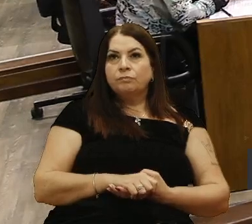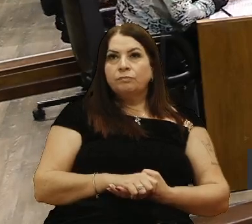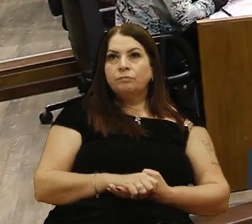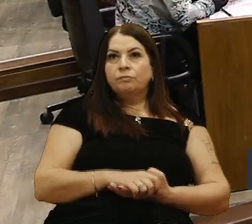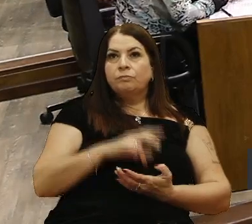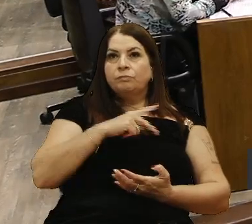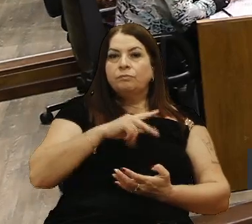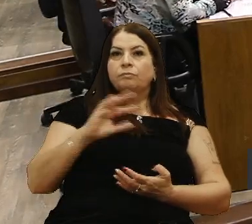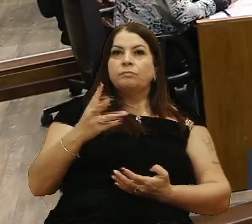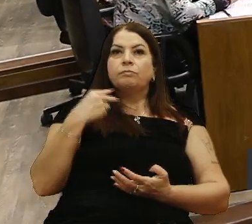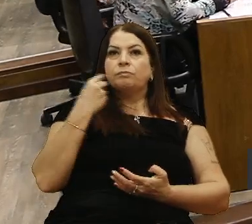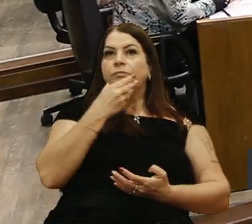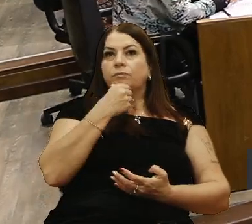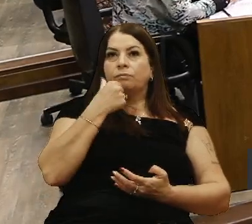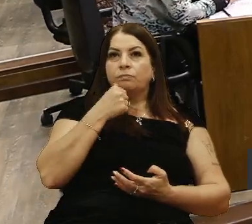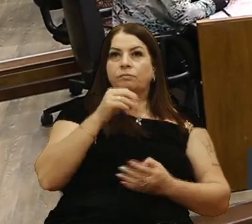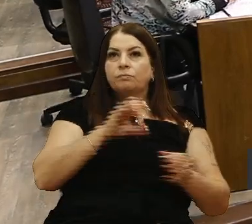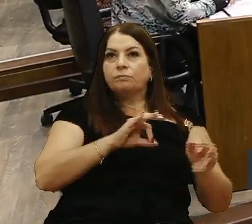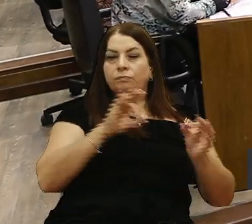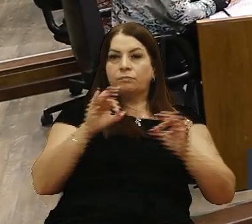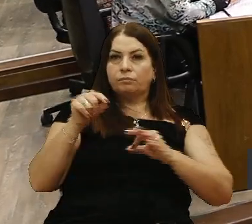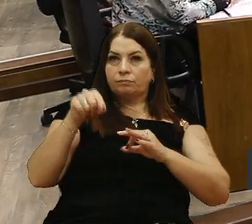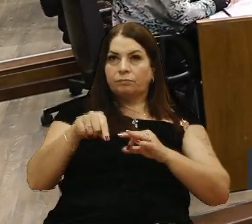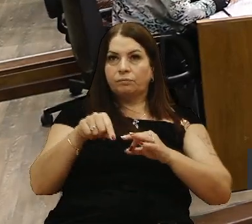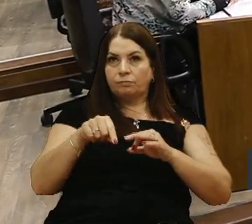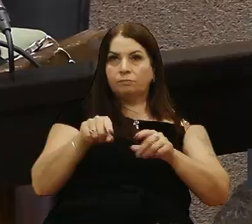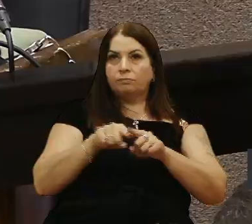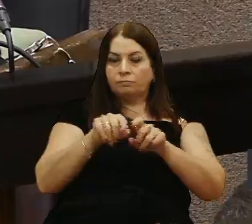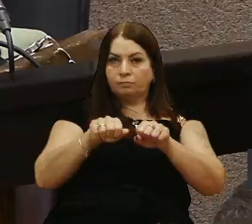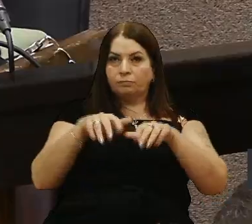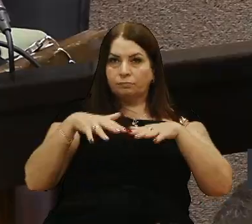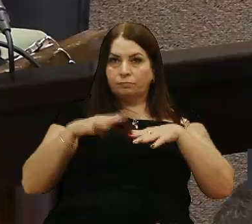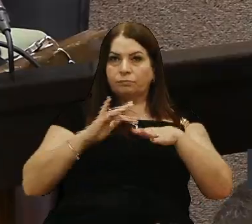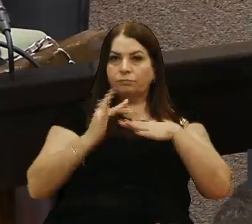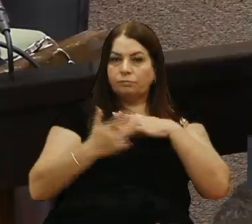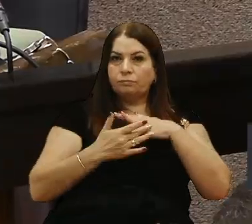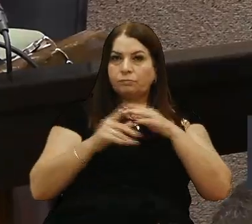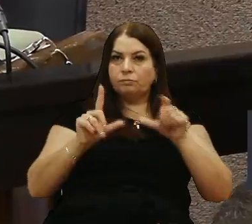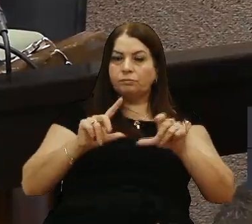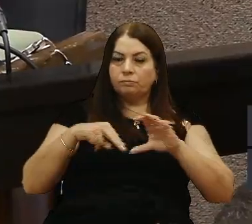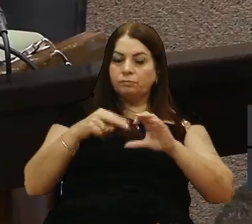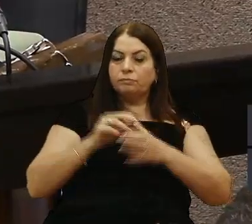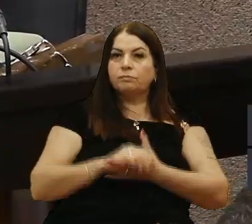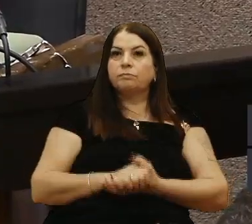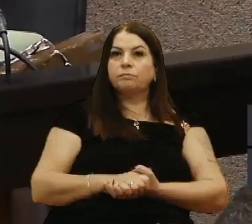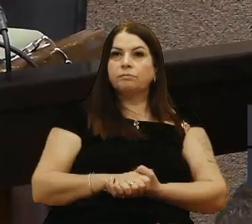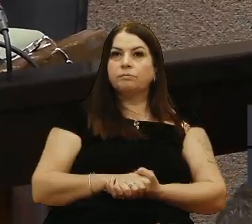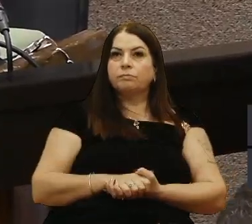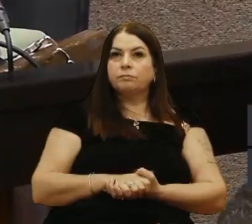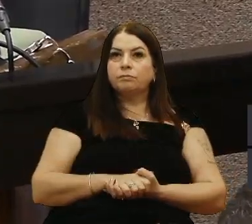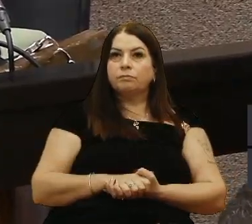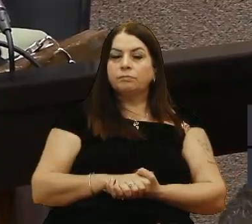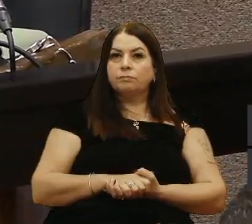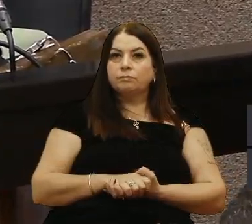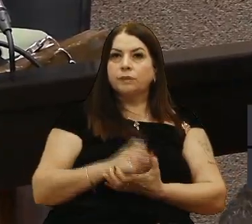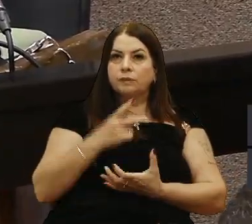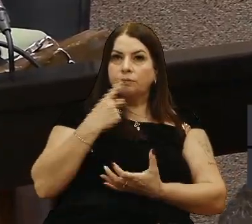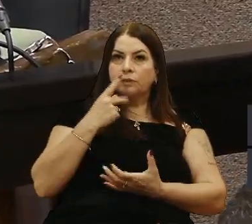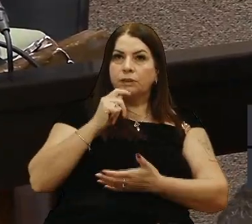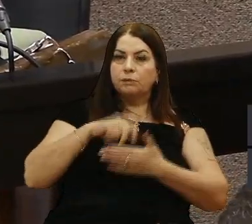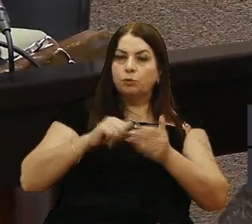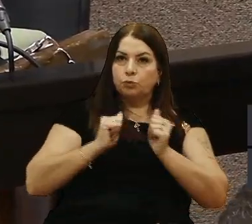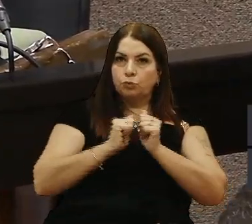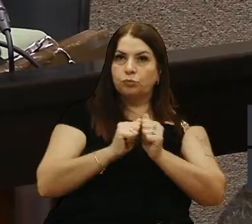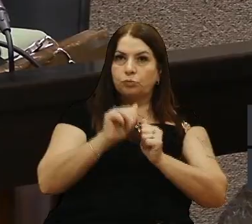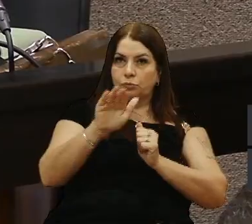Senhor presidente, senhores vereadores, pessoal que nos acompanha aqui e também pela rede social e pela TV Câmara, falar que assinamos junto